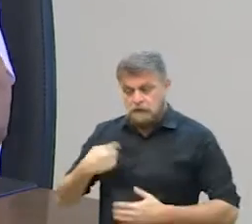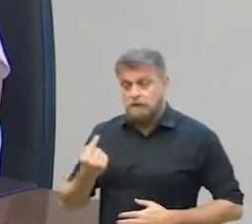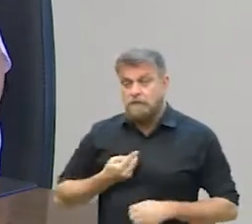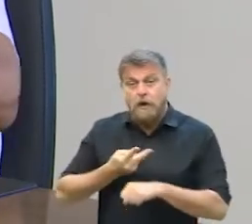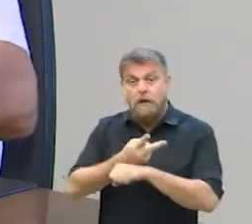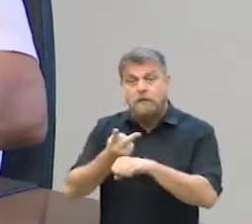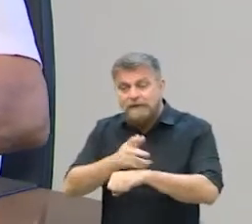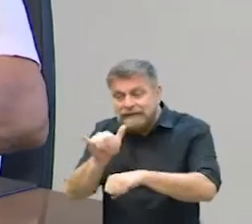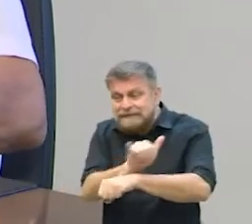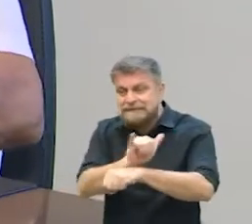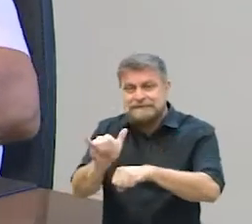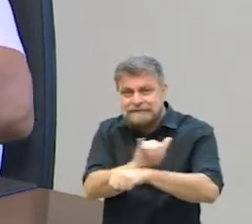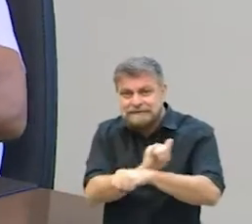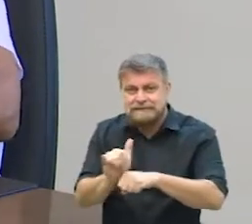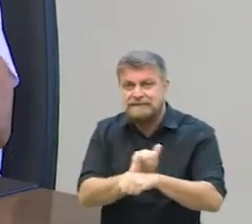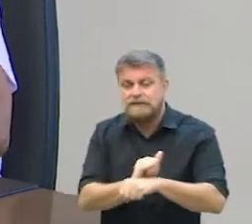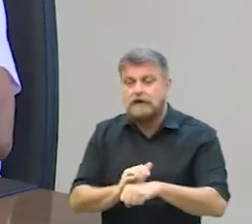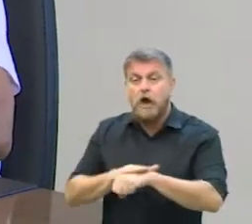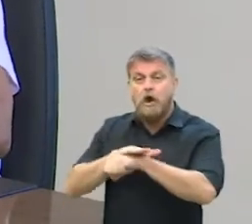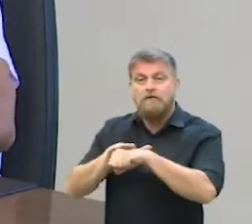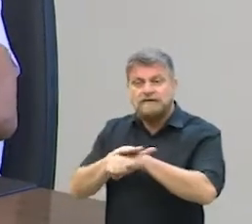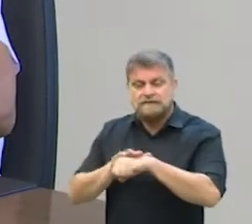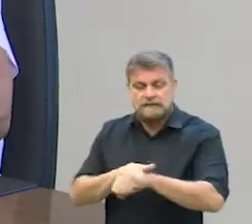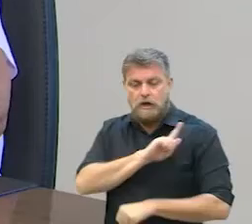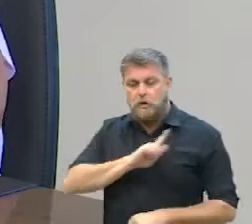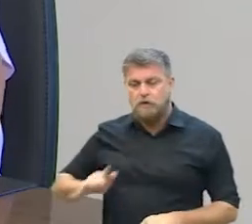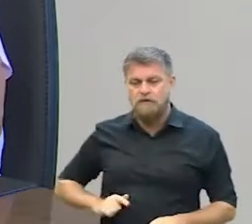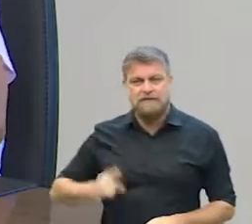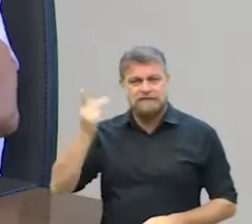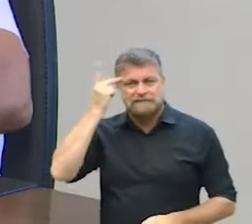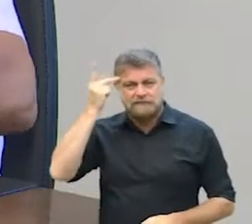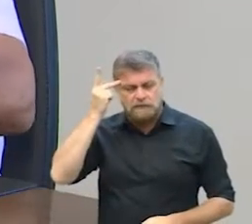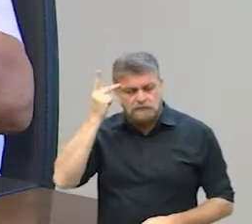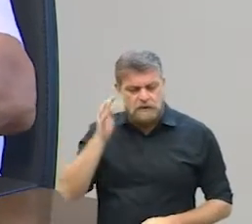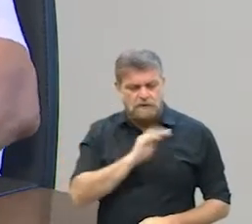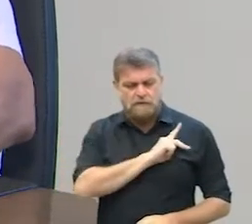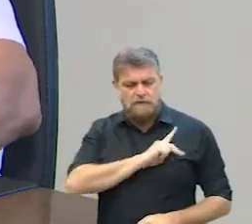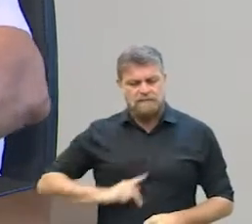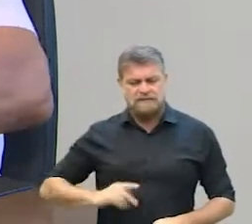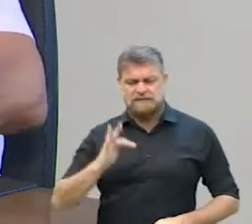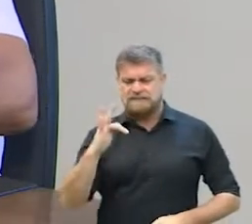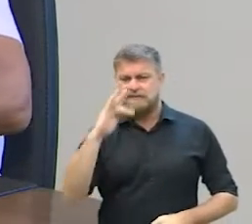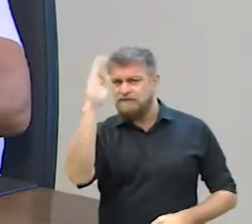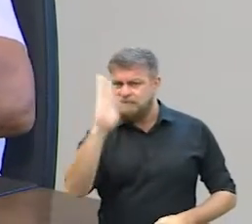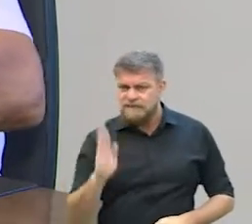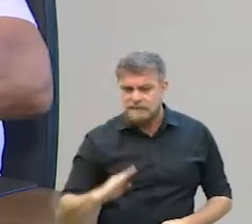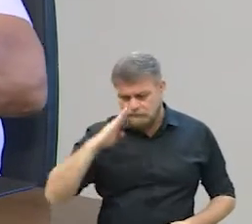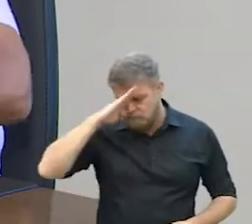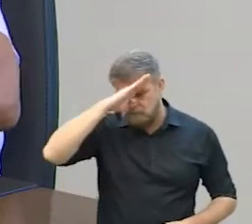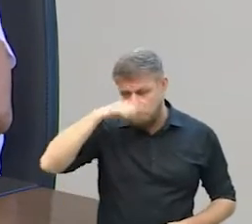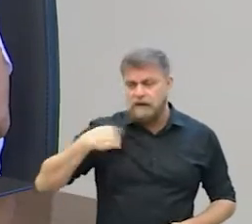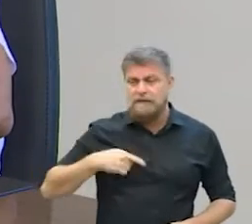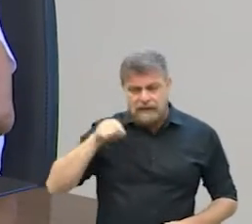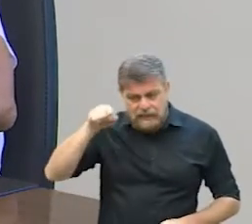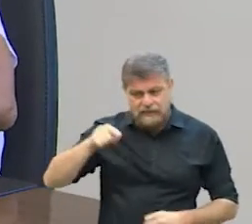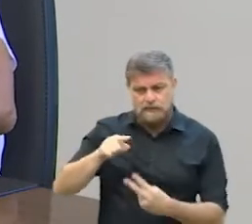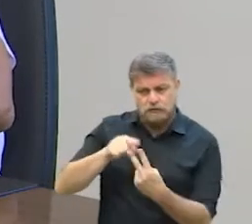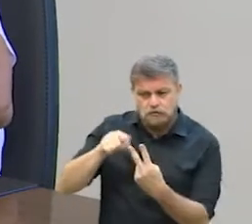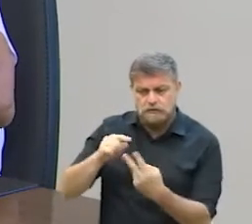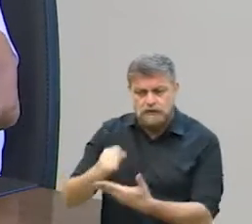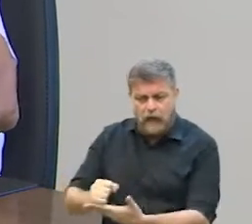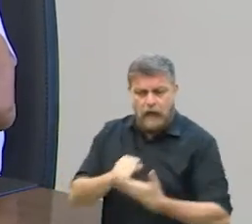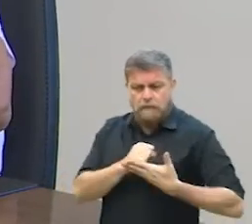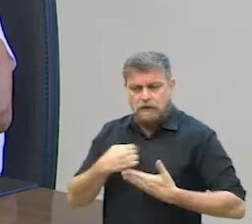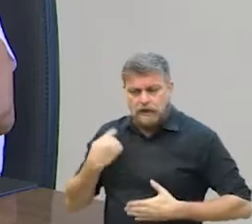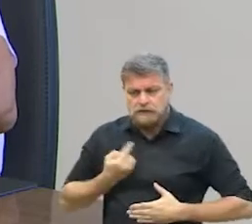protagonista e é isso que nós estamos fazendo. Nós vamos buscar alternativa com quem de direito, seja governo do Estado, seja presidência da